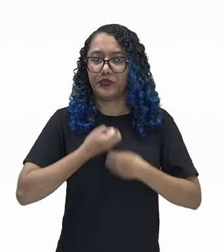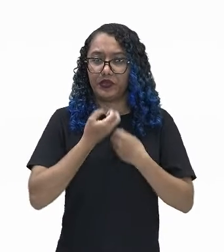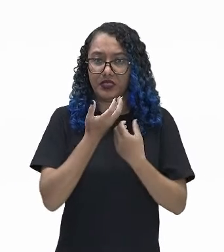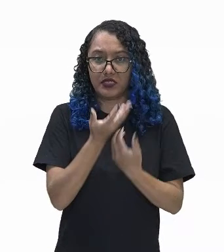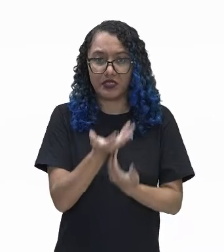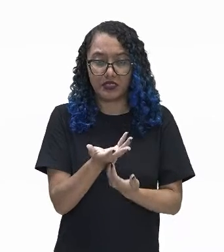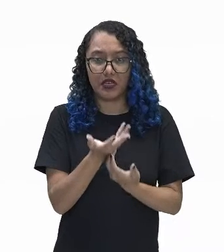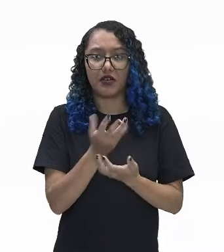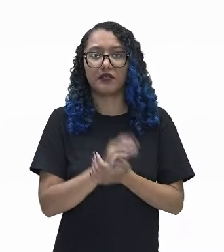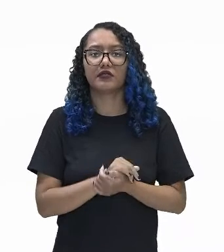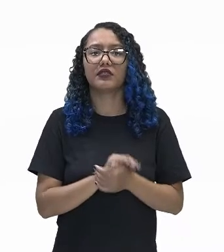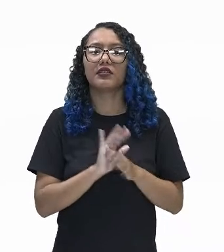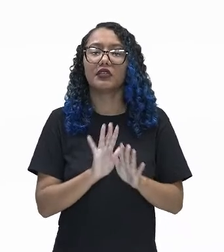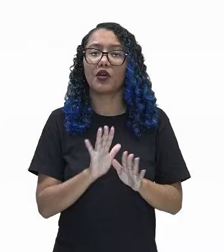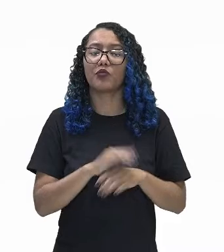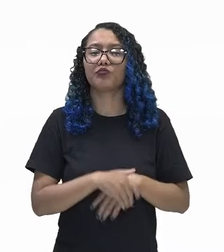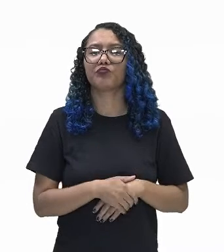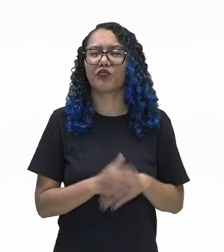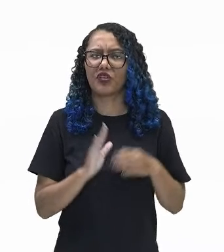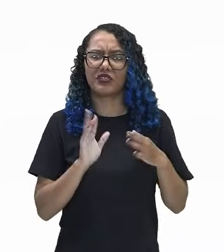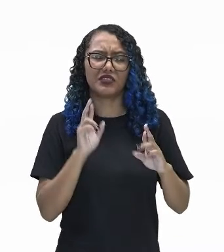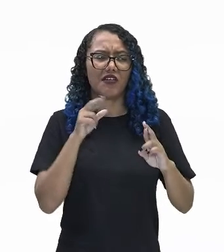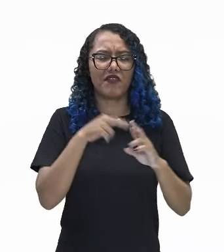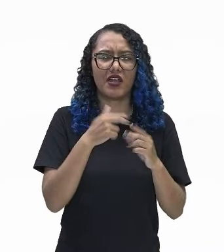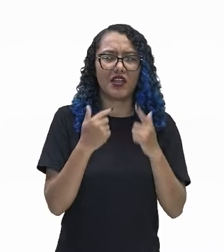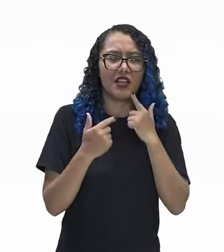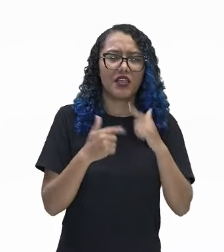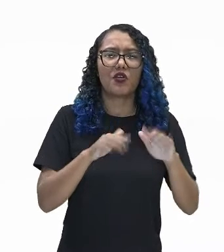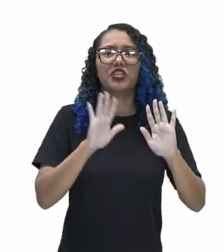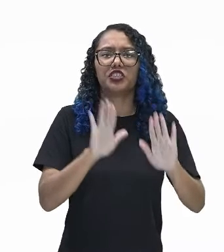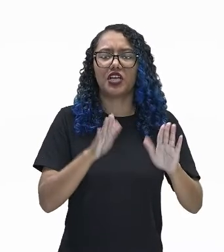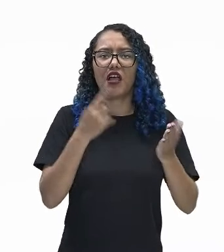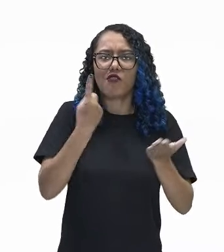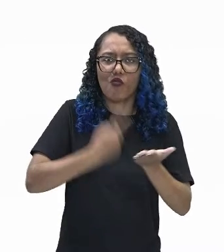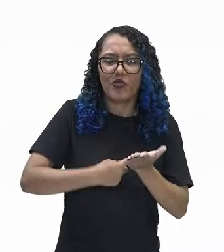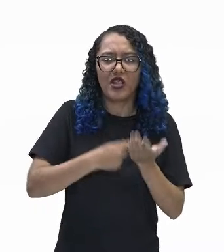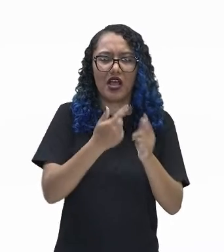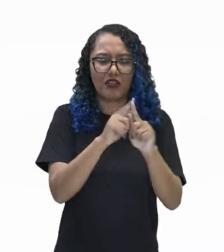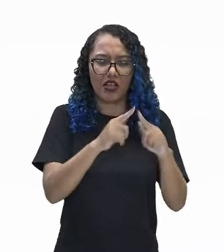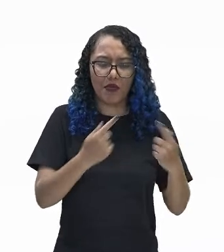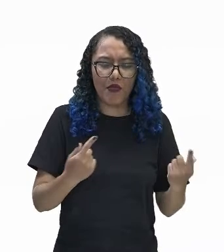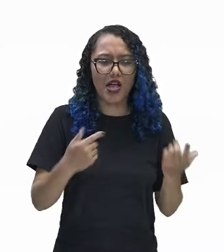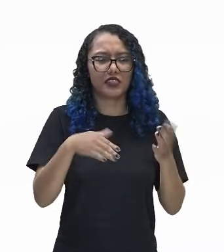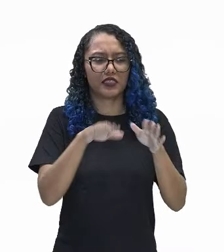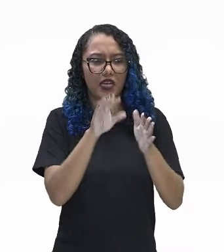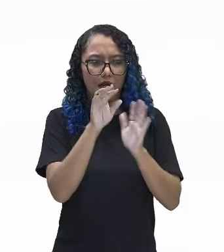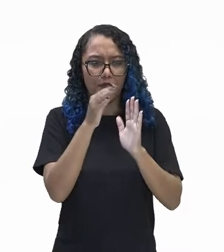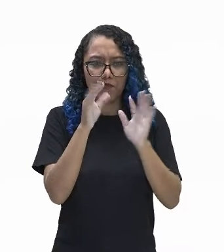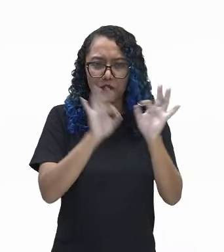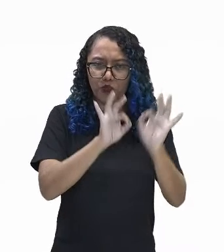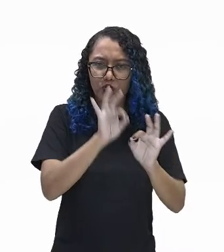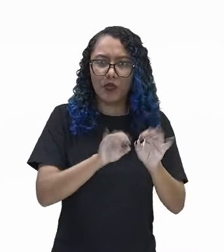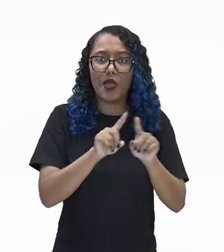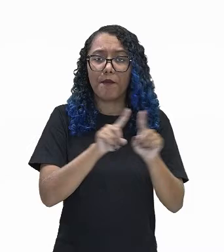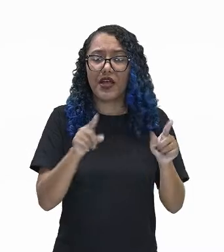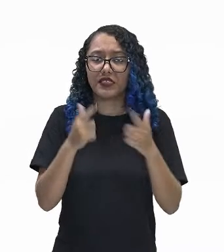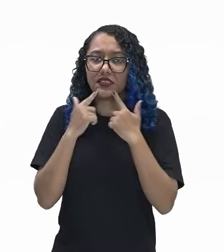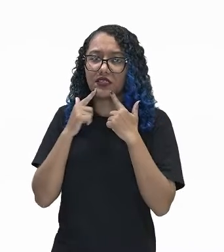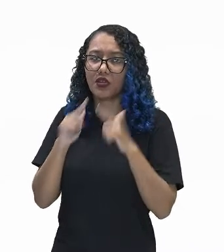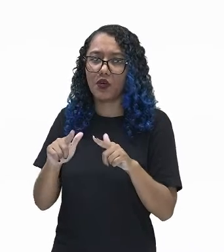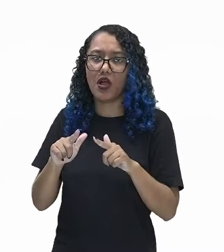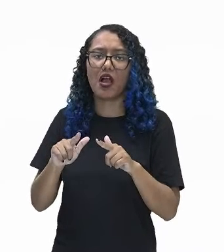mais estático, é ali, tá? Já está programado, língua portuguesa, nossa gramática e tudo mais. Mas quando a gente fala de linguagem, né, a gente fala